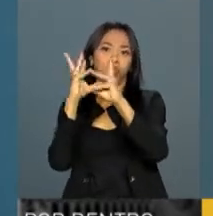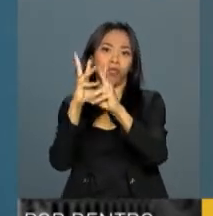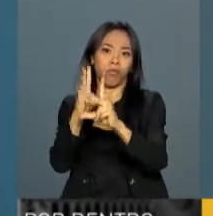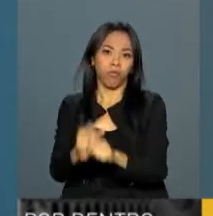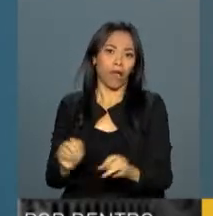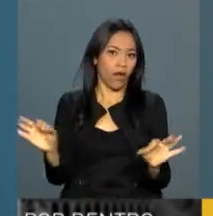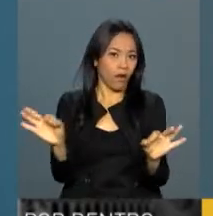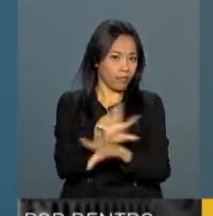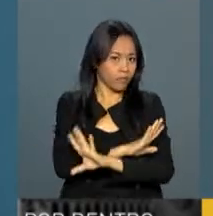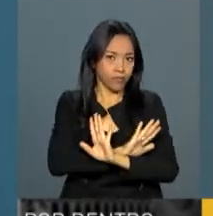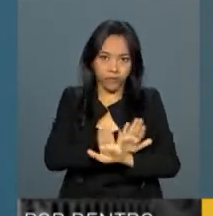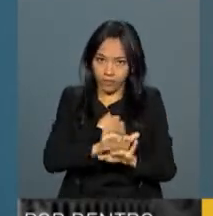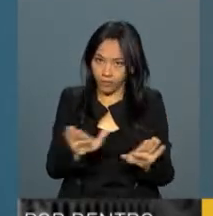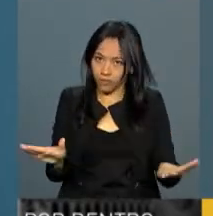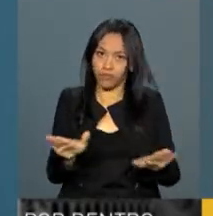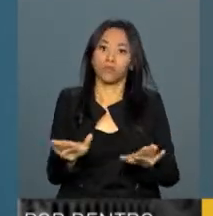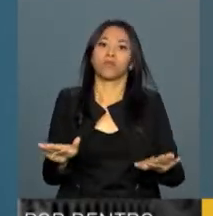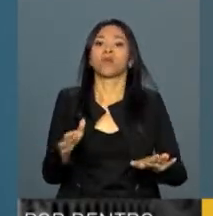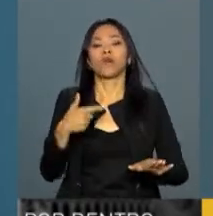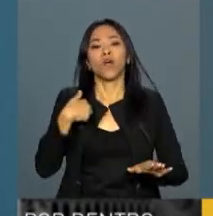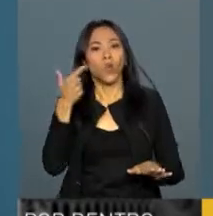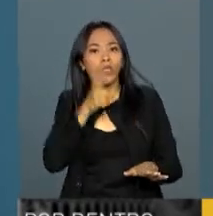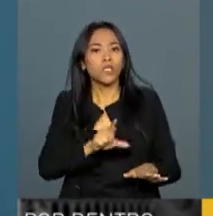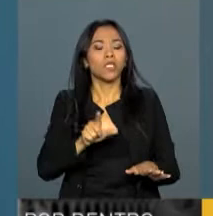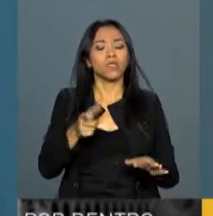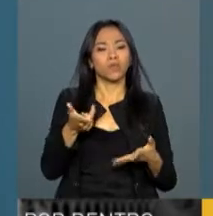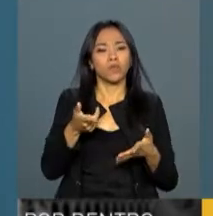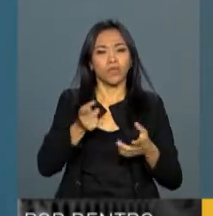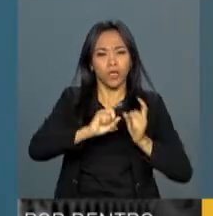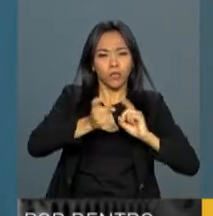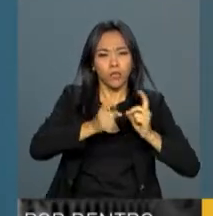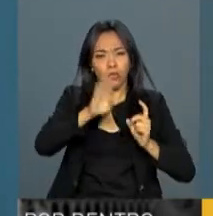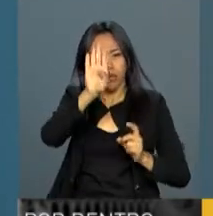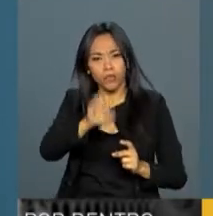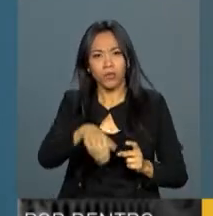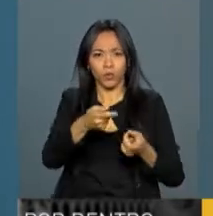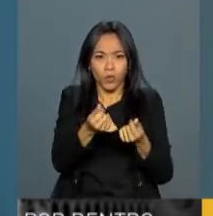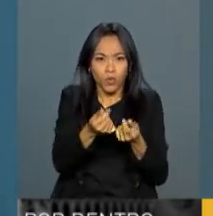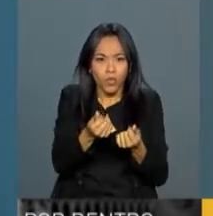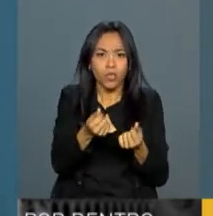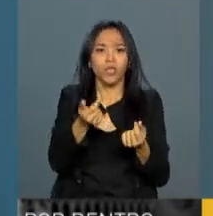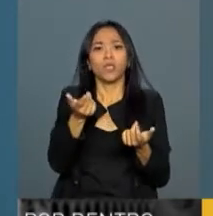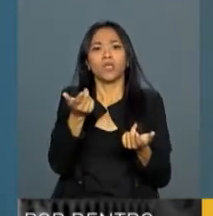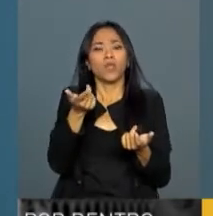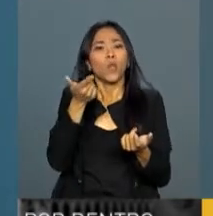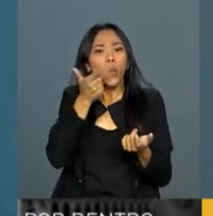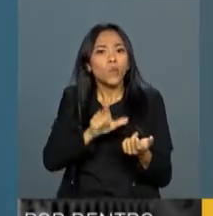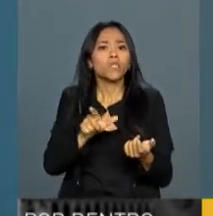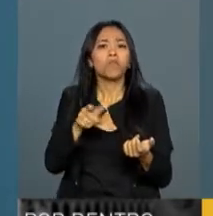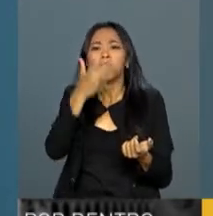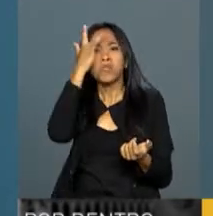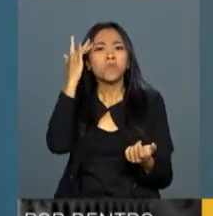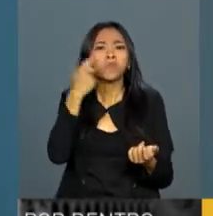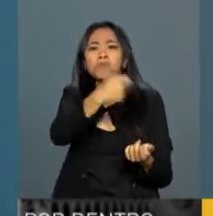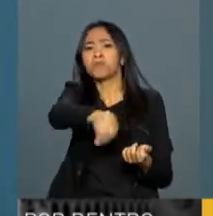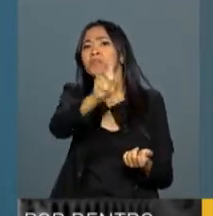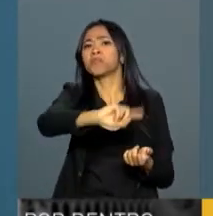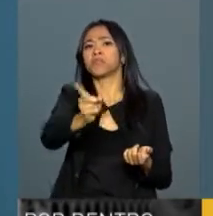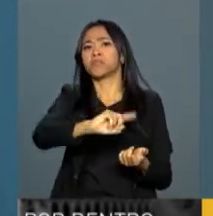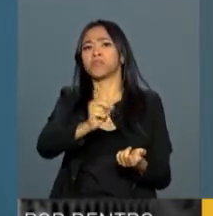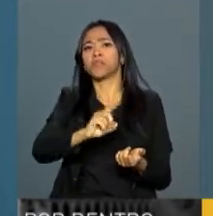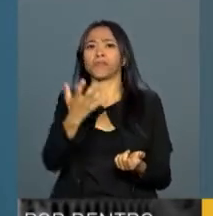programa de otimização dos recursos de poder é tirar do programa pessoas que não que não